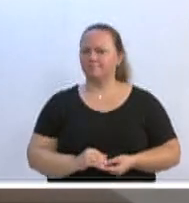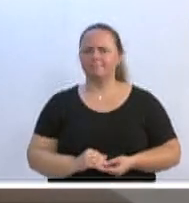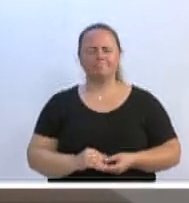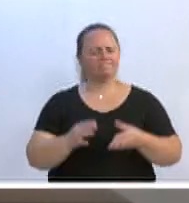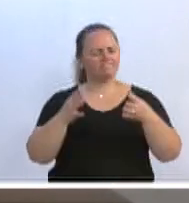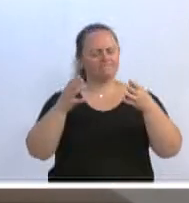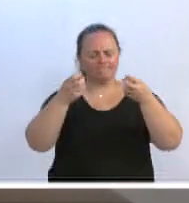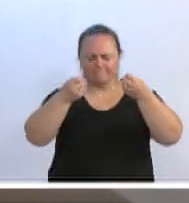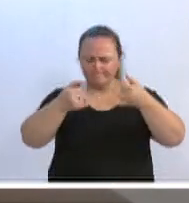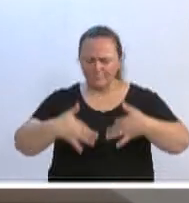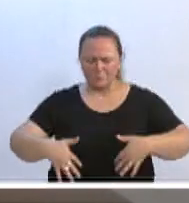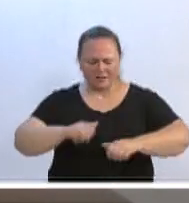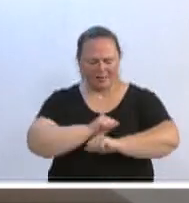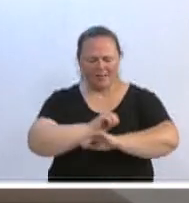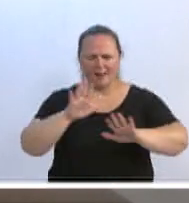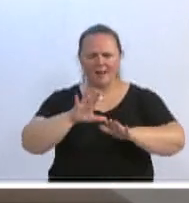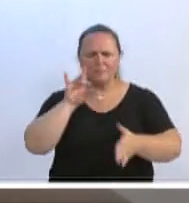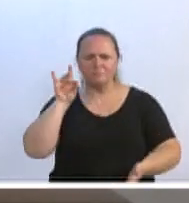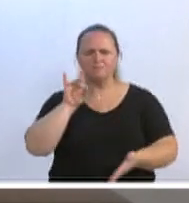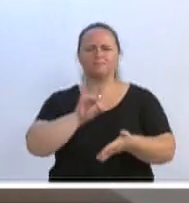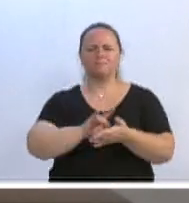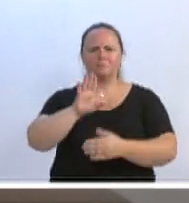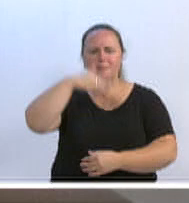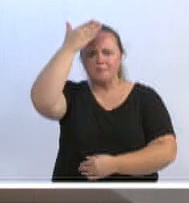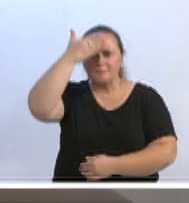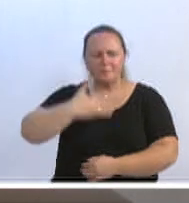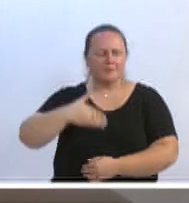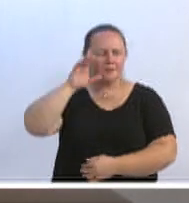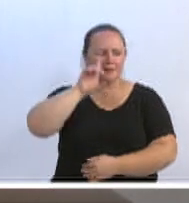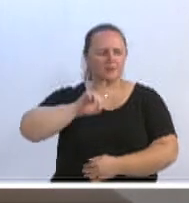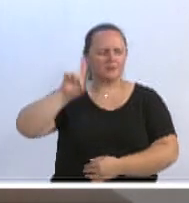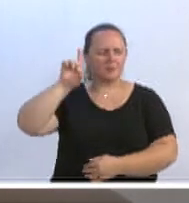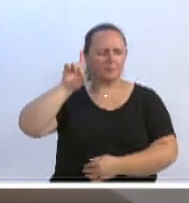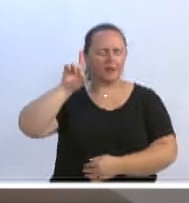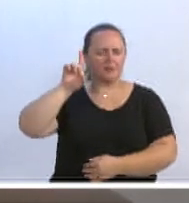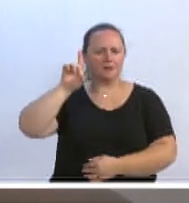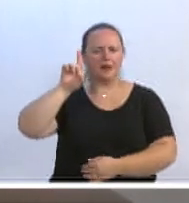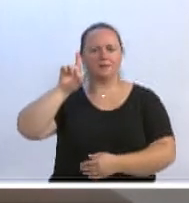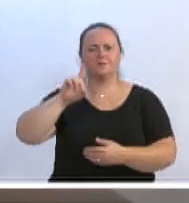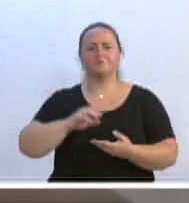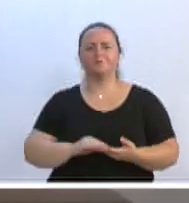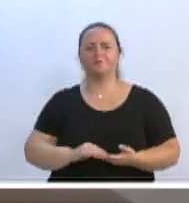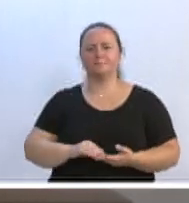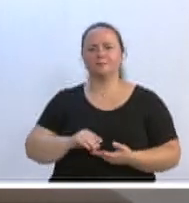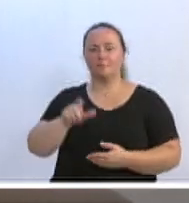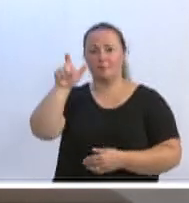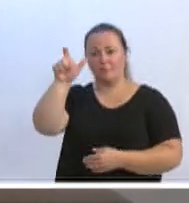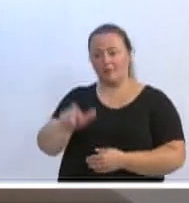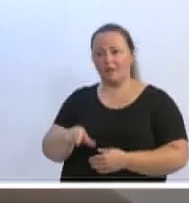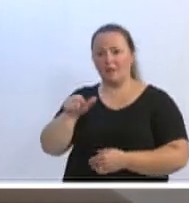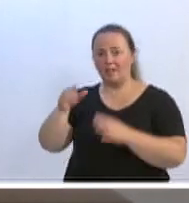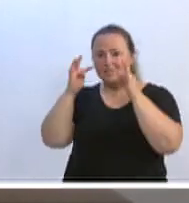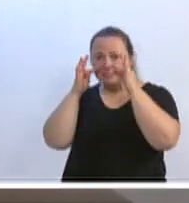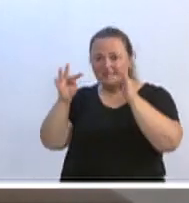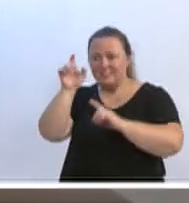definido na presença de Deus, o testemunho dele falou mais do que